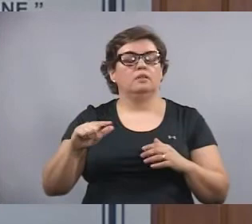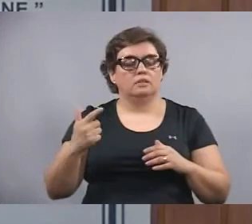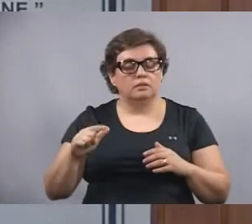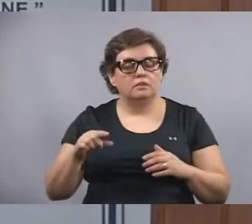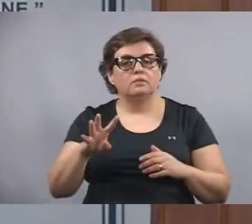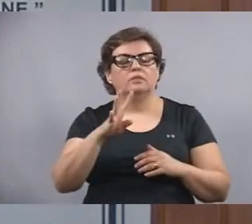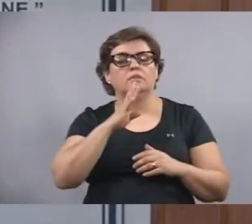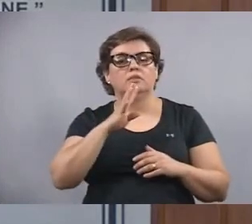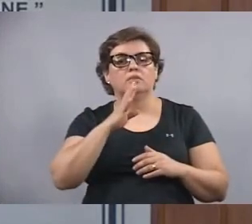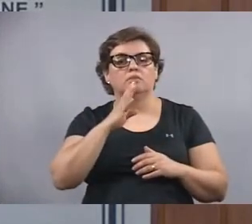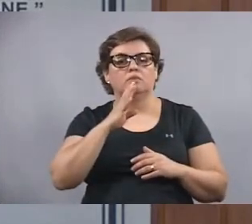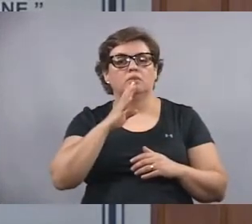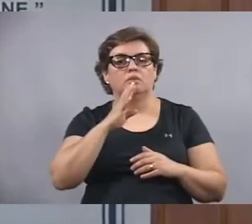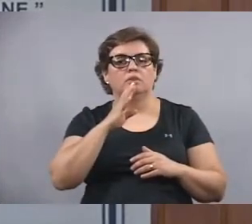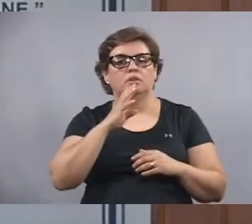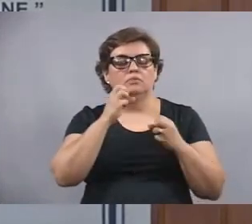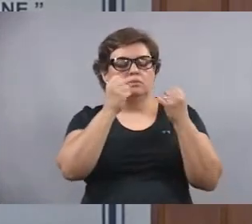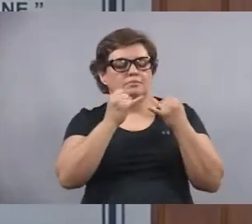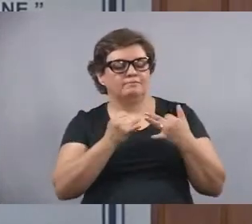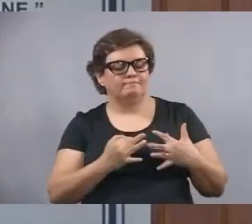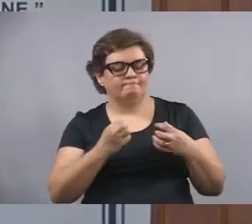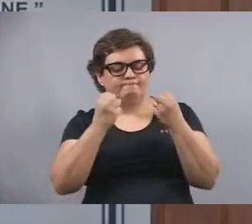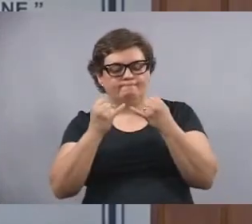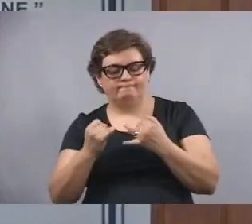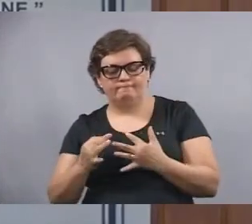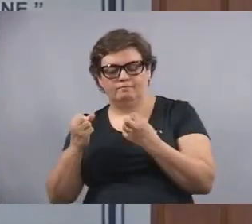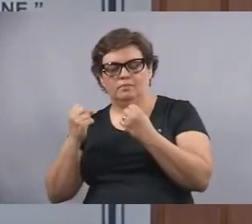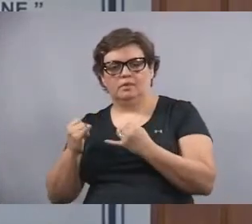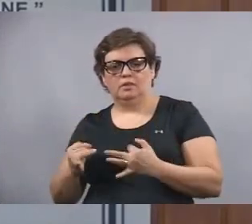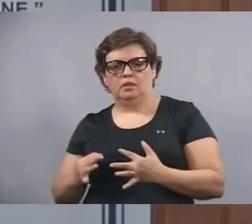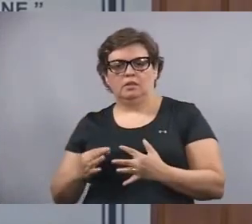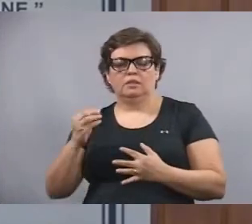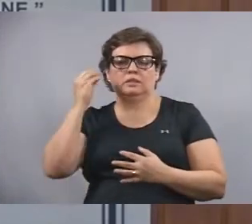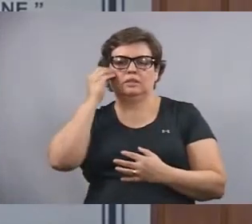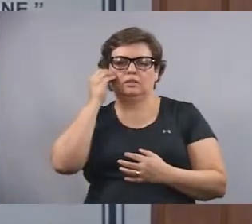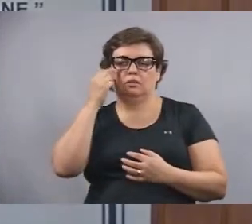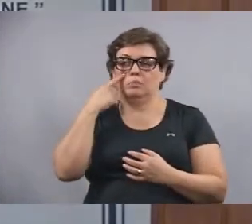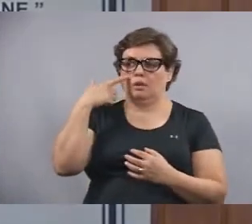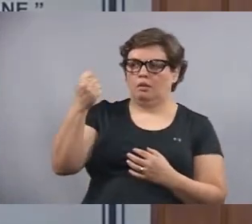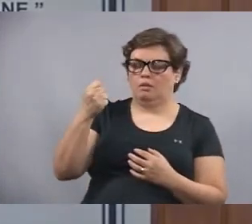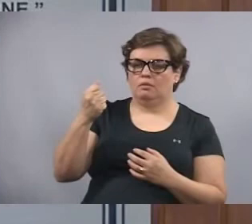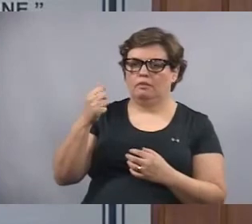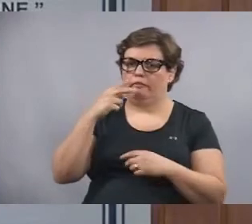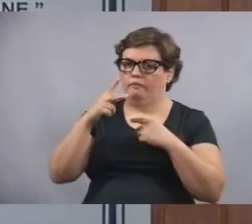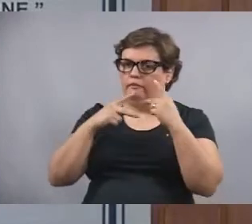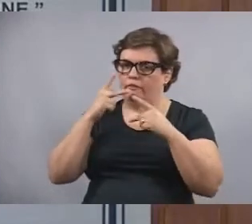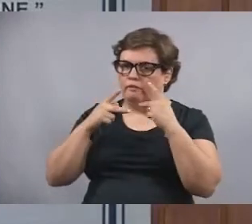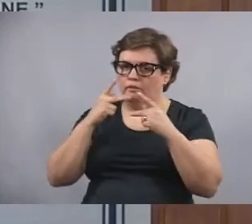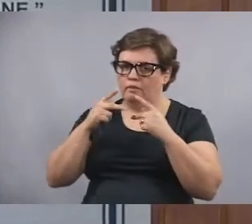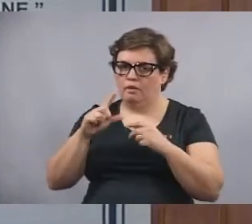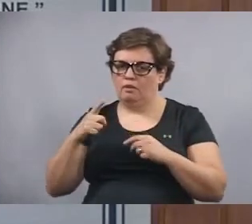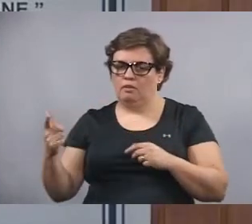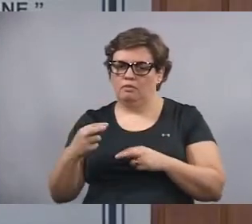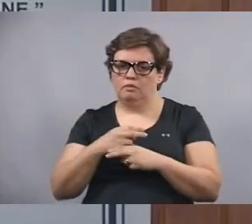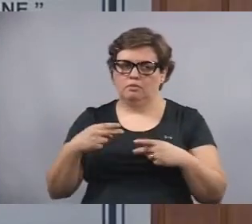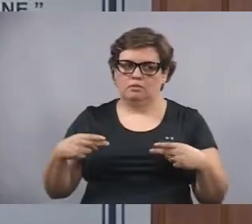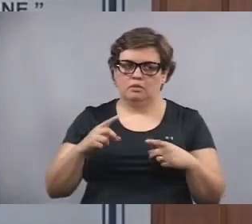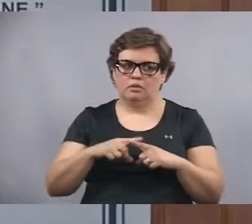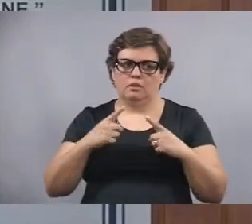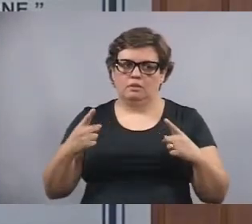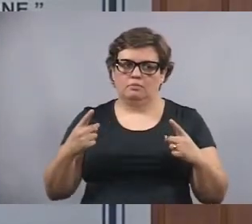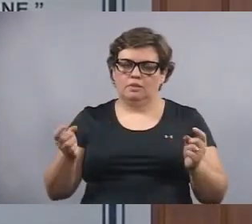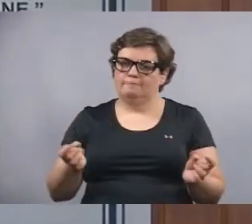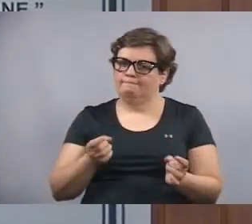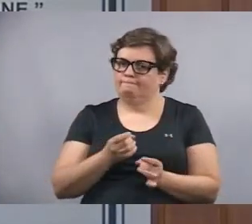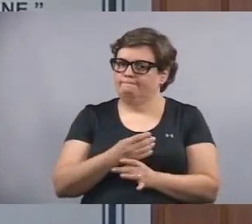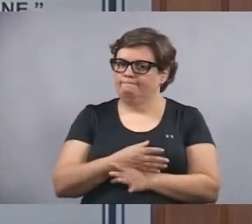o conhecimento dos detalhes, tentamos até alertar, recomendar outras situações, mas por